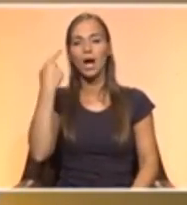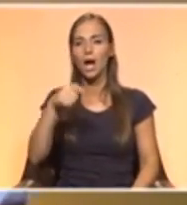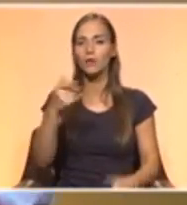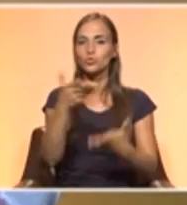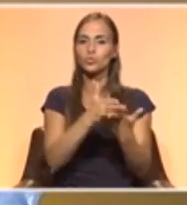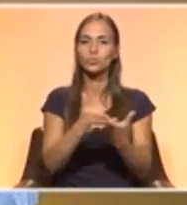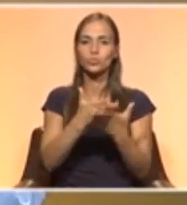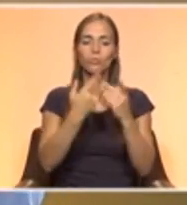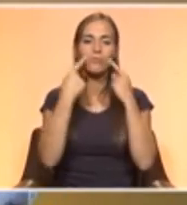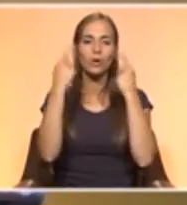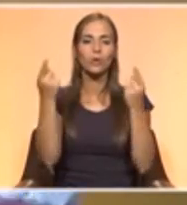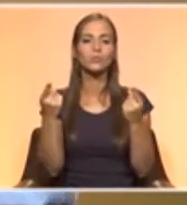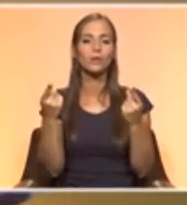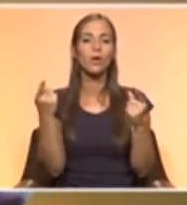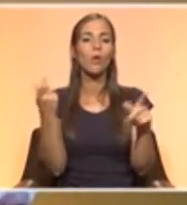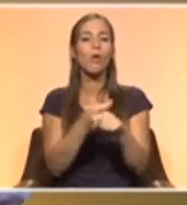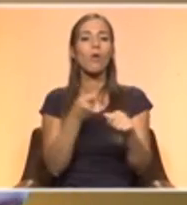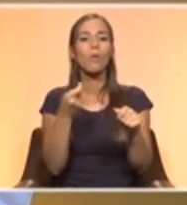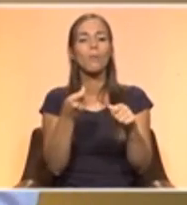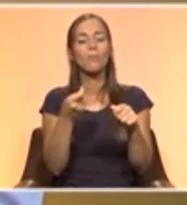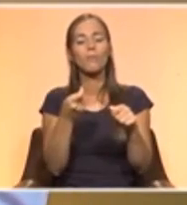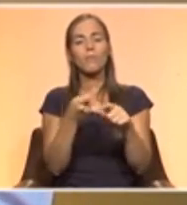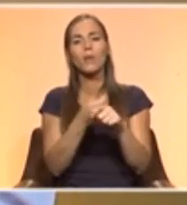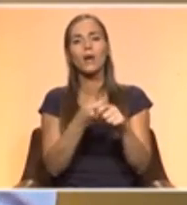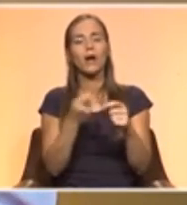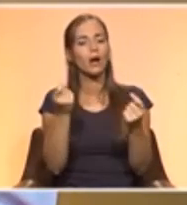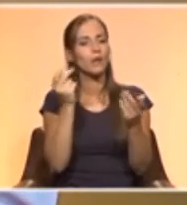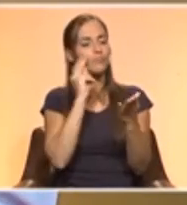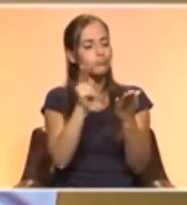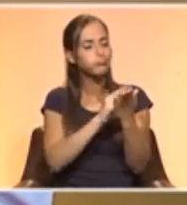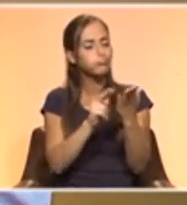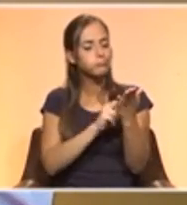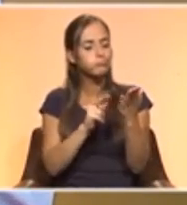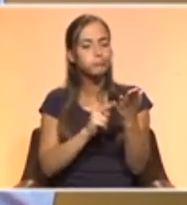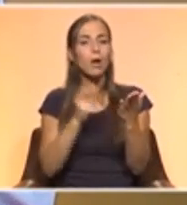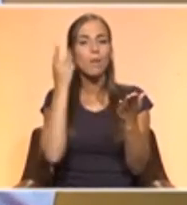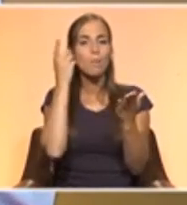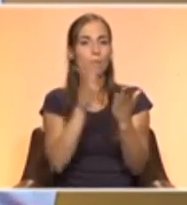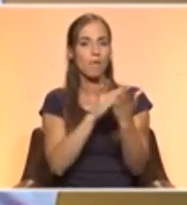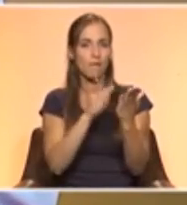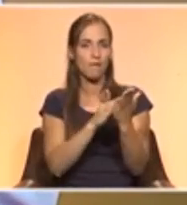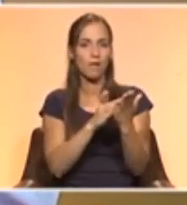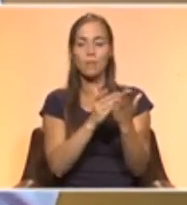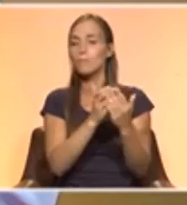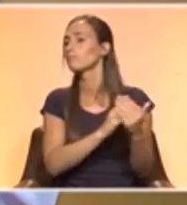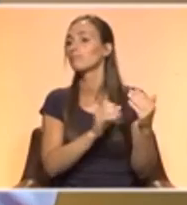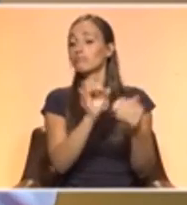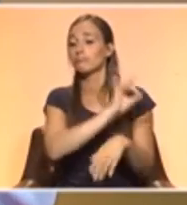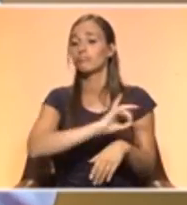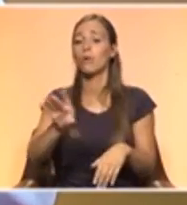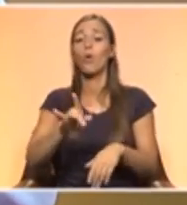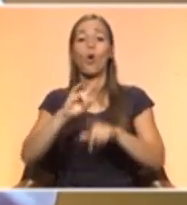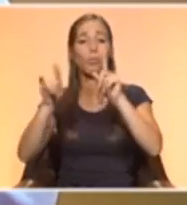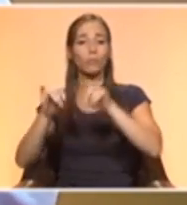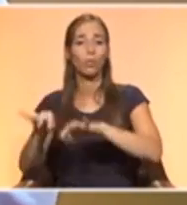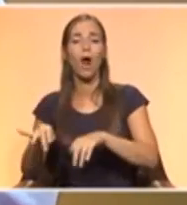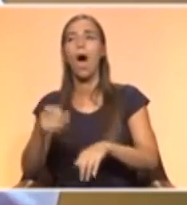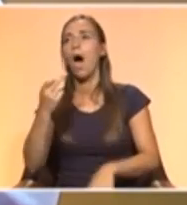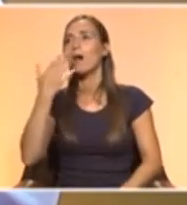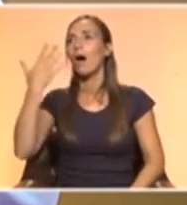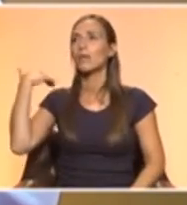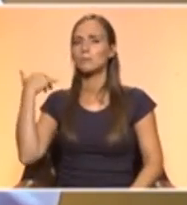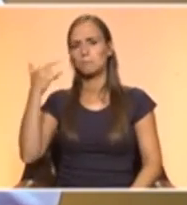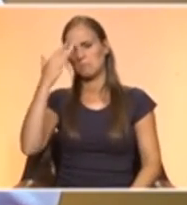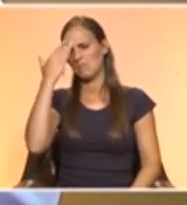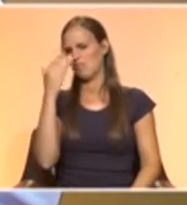o consumo de de de Malá de conteúdos nos e nos dispositivos móveis ia superar os computadores isto H alguns atrás parecia utópico se como é que pode